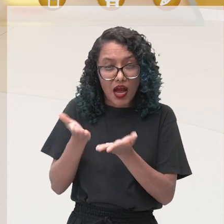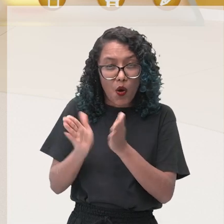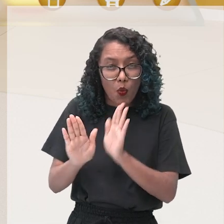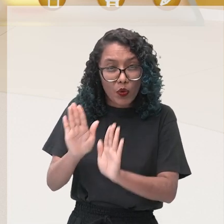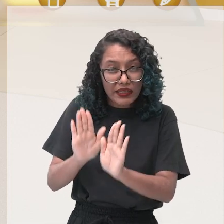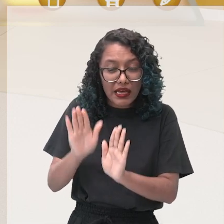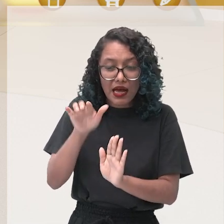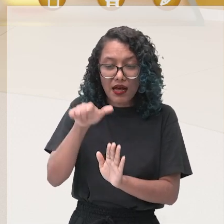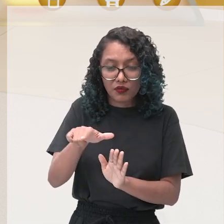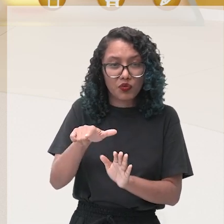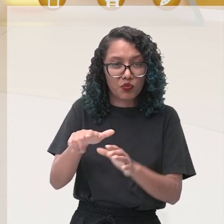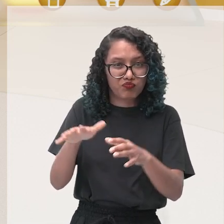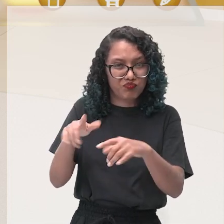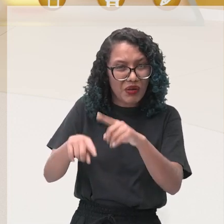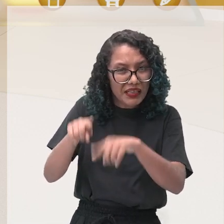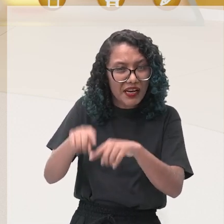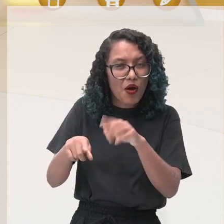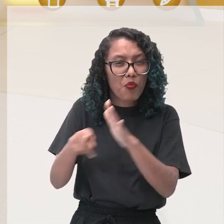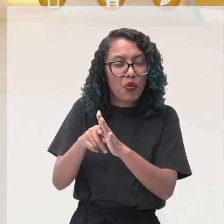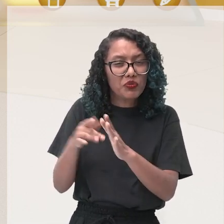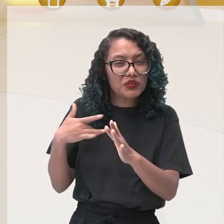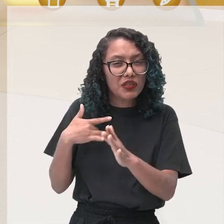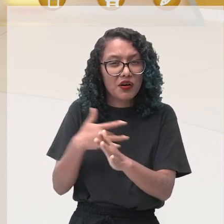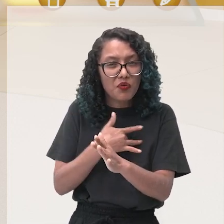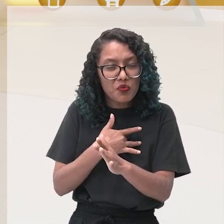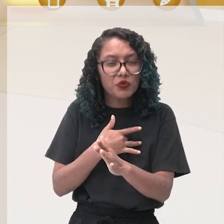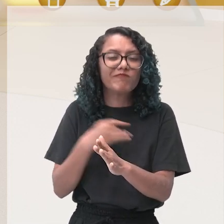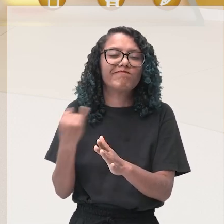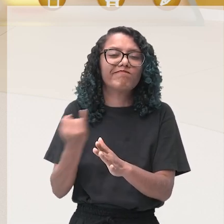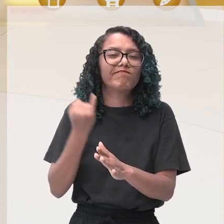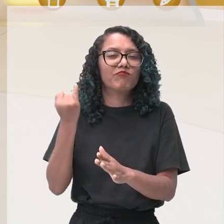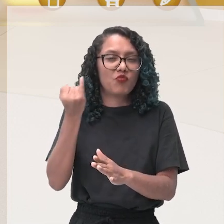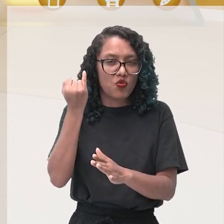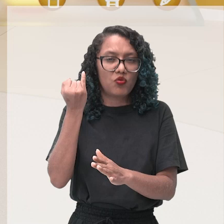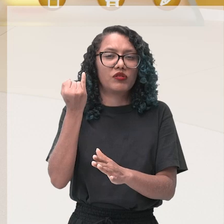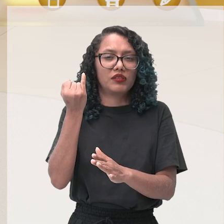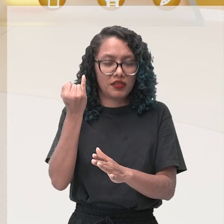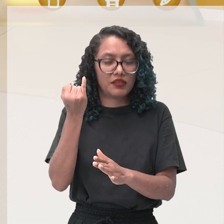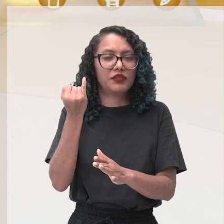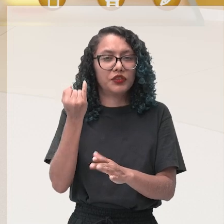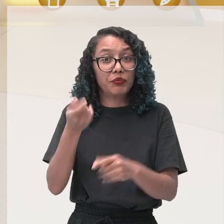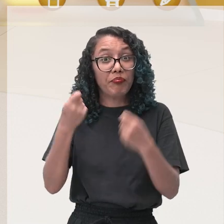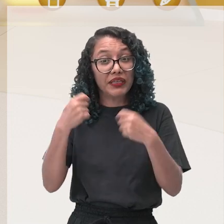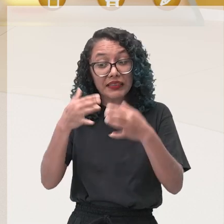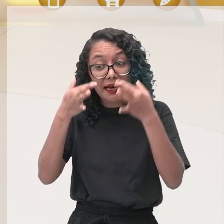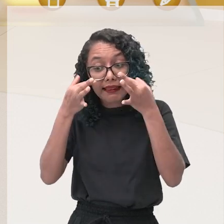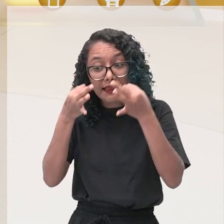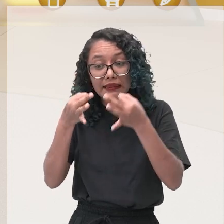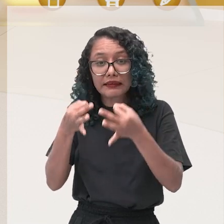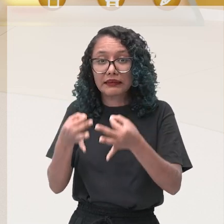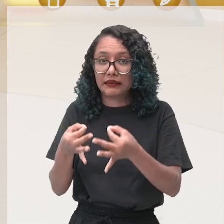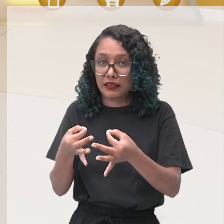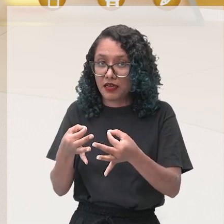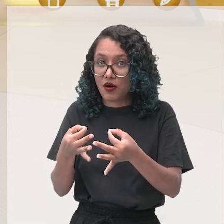dos serviços de saúde é muito importante. Então, eles merecem um olhar